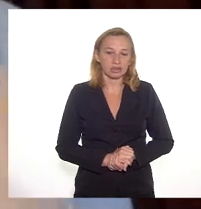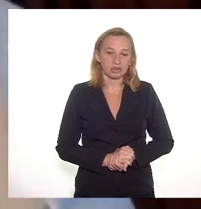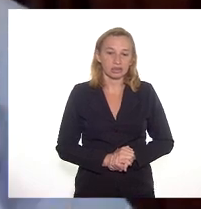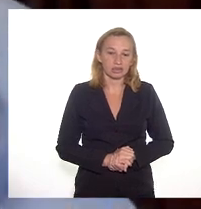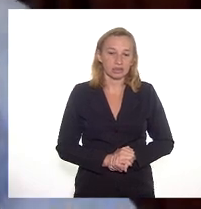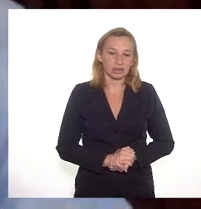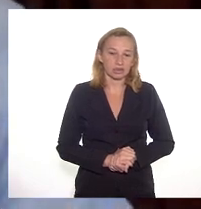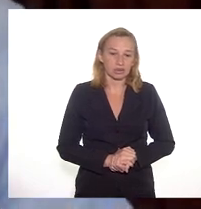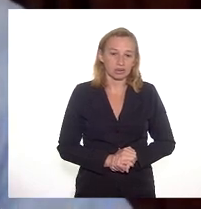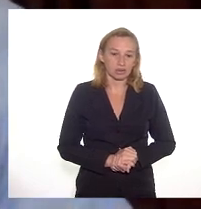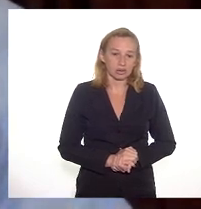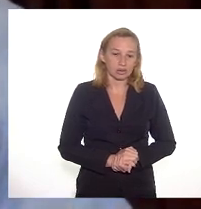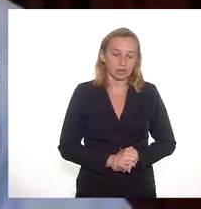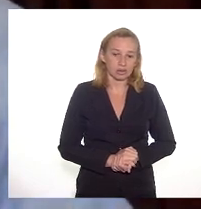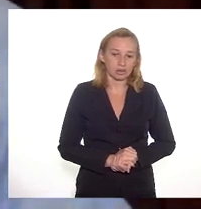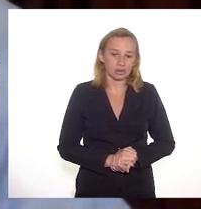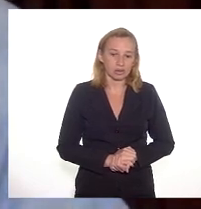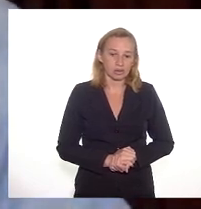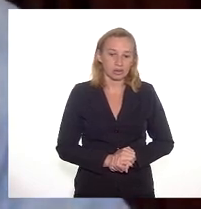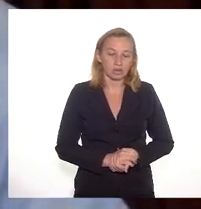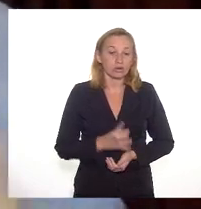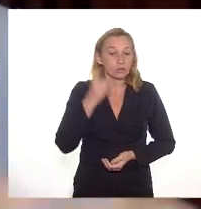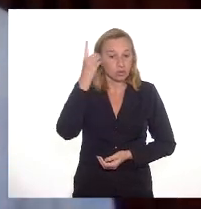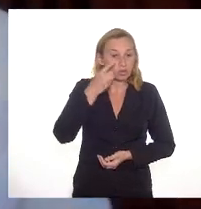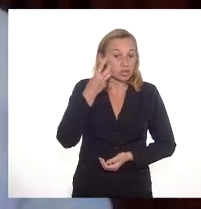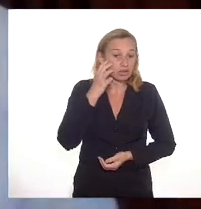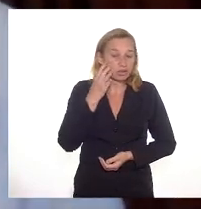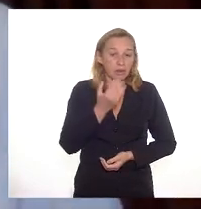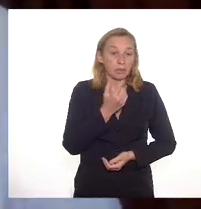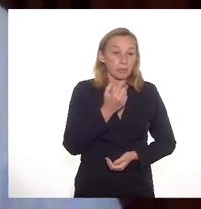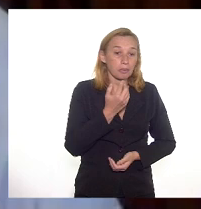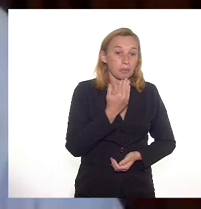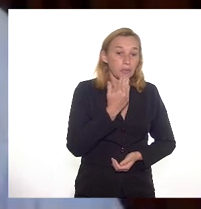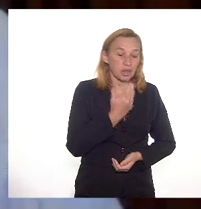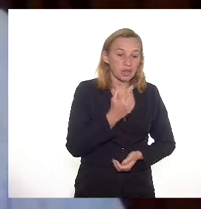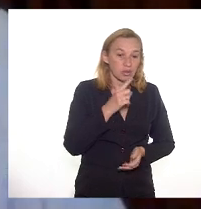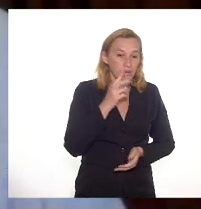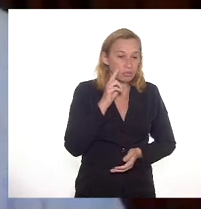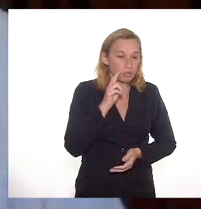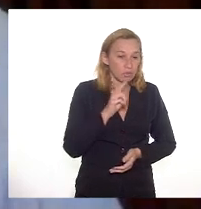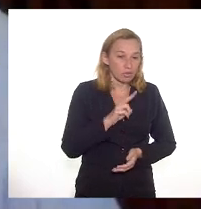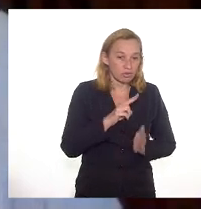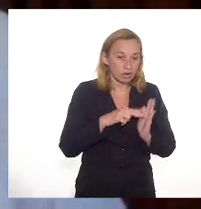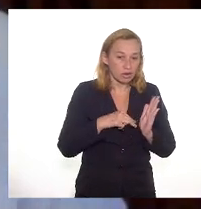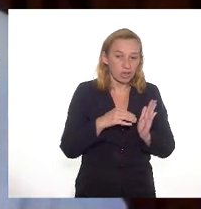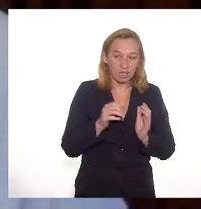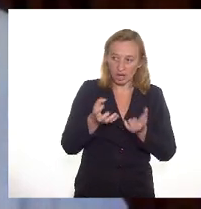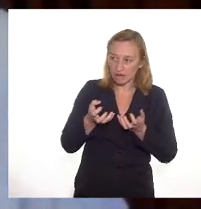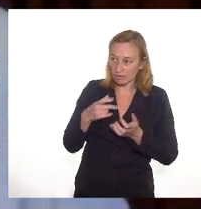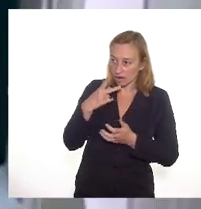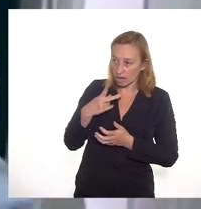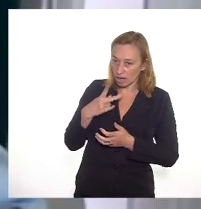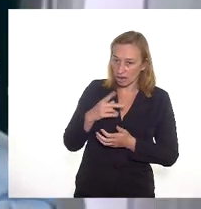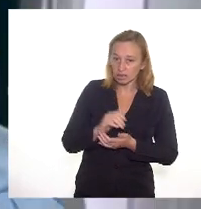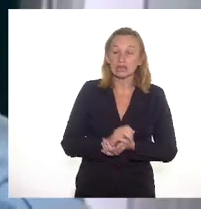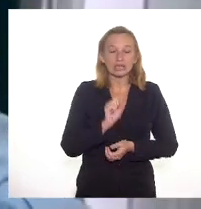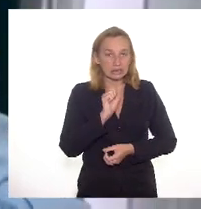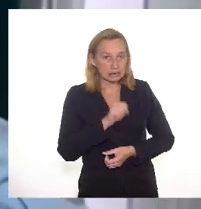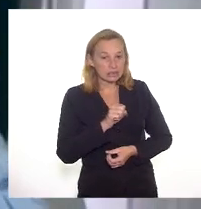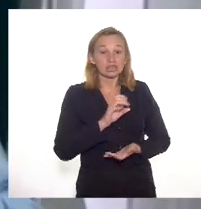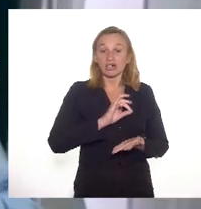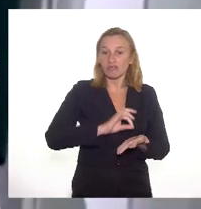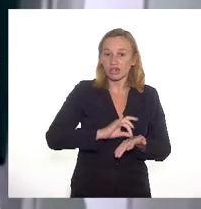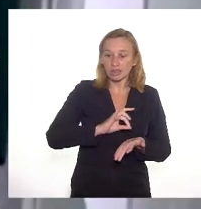é pela... O deputado Valdec pediu vistas. Quer fazer algum comentário, deputado Valdec? Sim, na